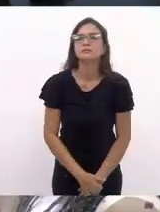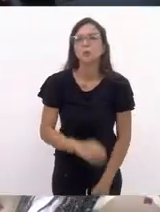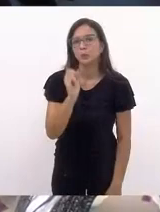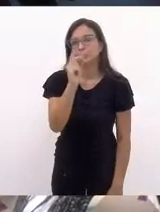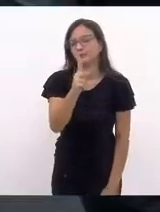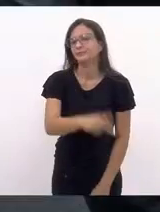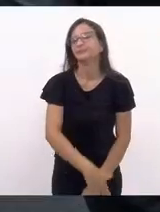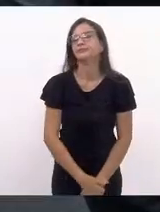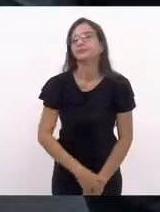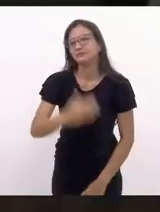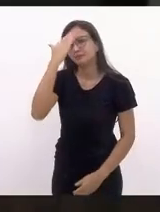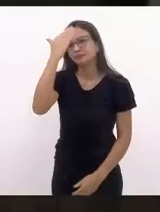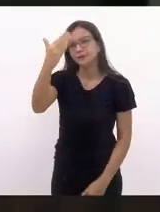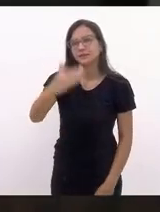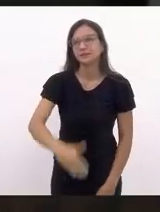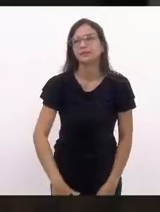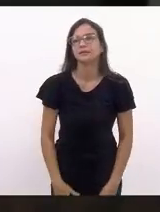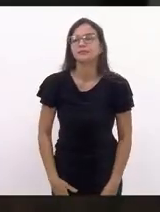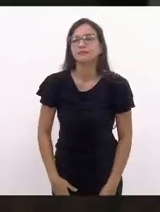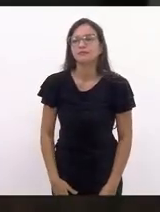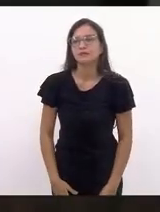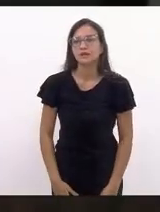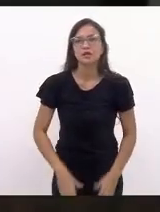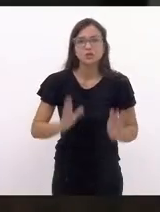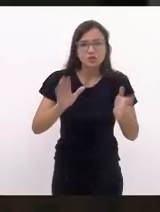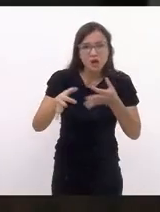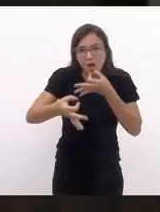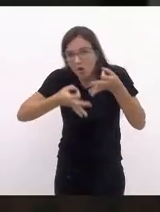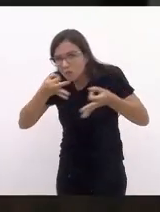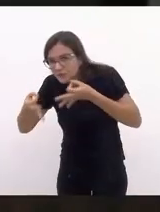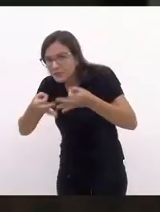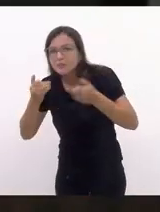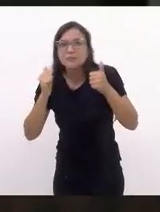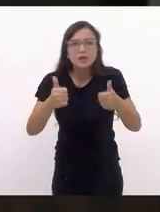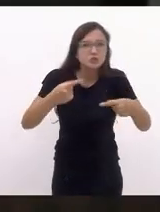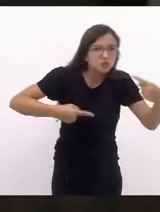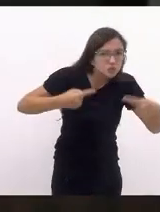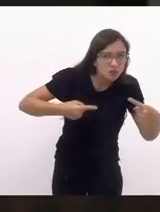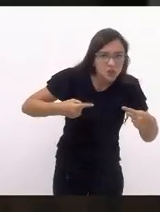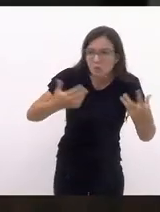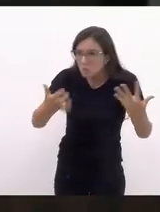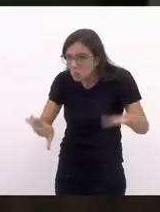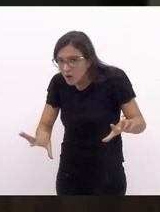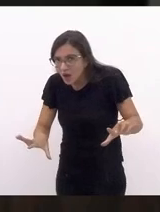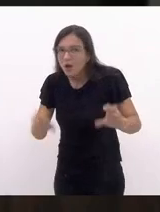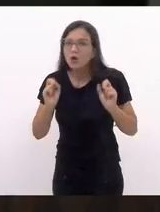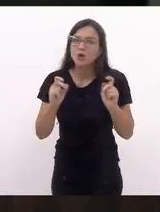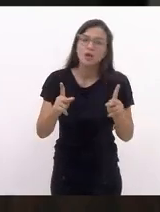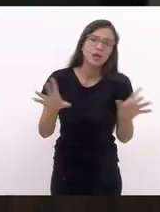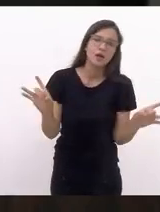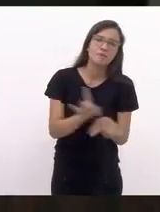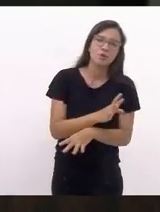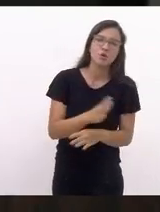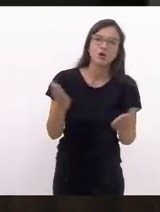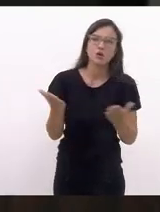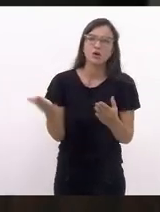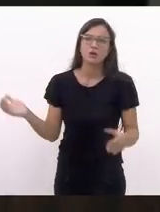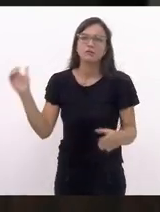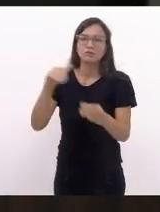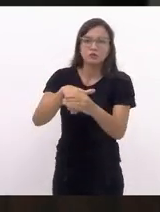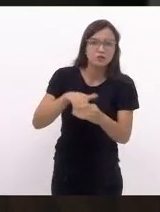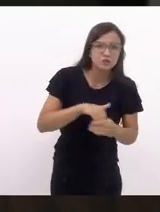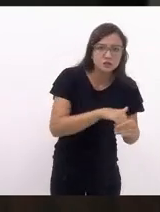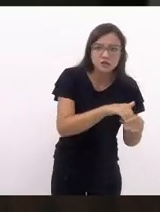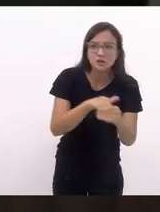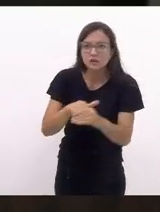obrigado Presidente pareceres emitidos em discussão navegue aquela discutir-se-á da discussão e votação gente